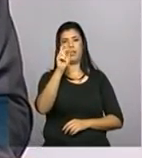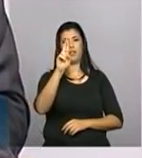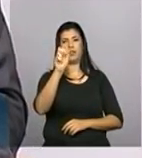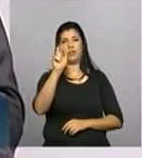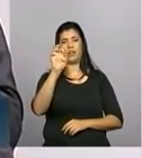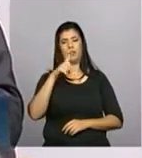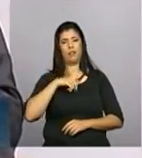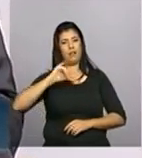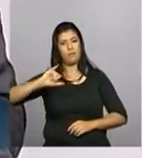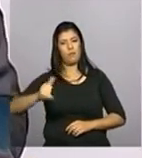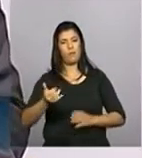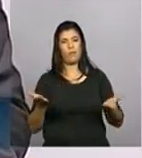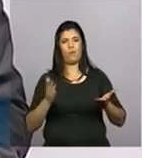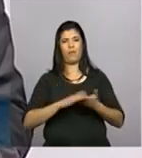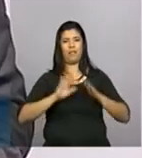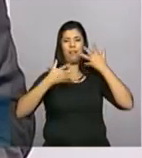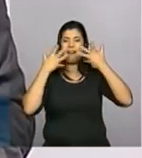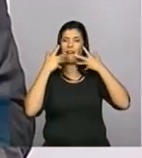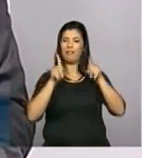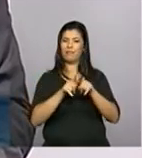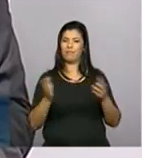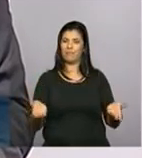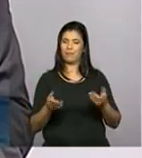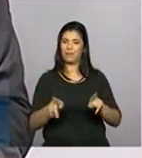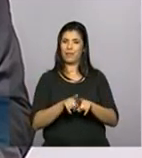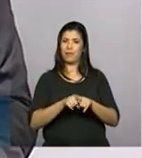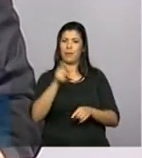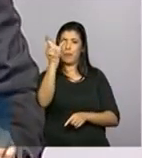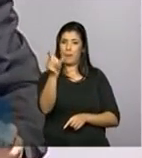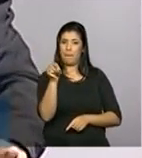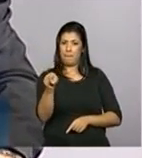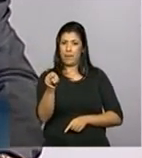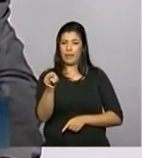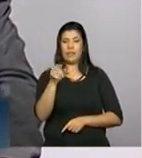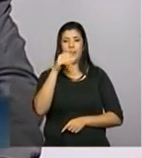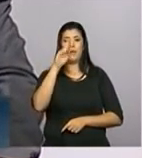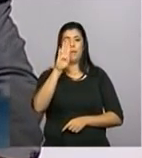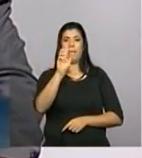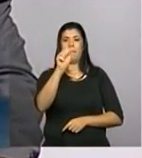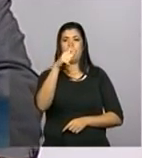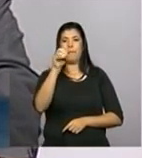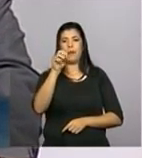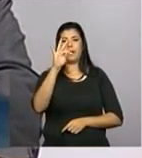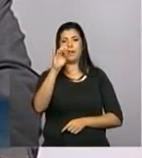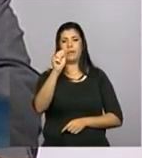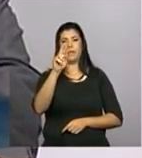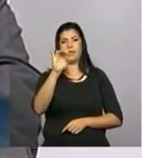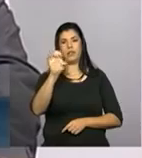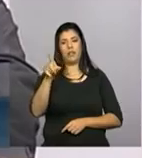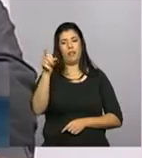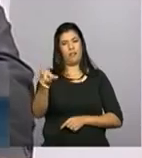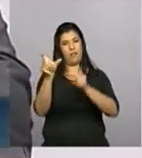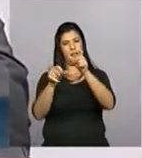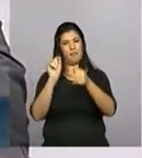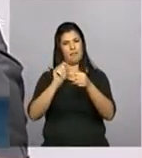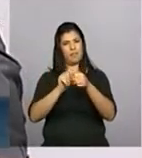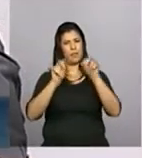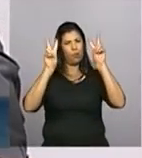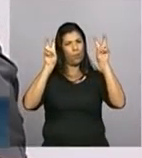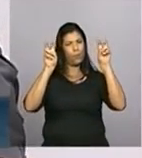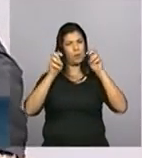alegria. Barão de Tararé sempre foi uma pessoa que sempre fazia comentários